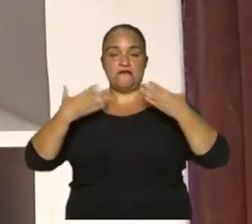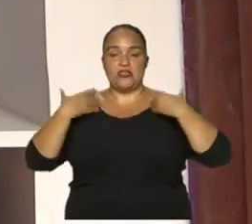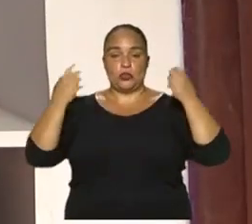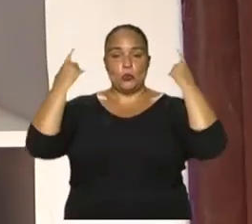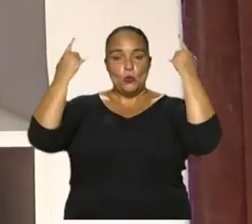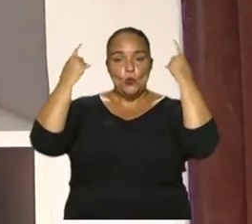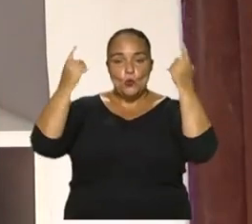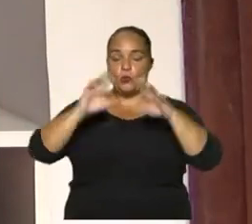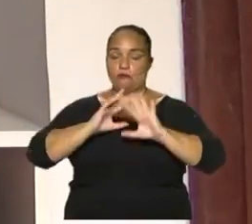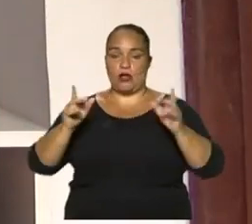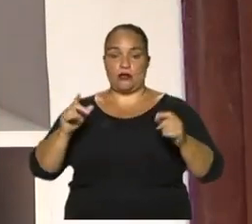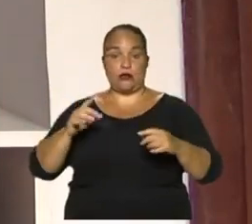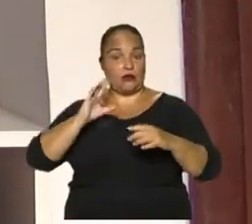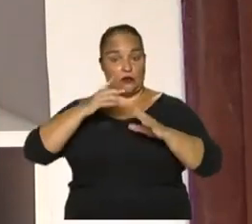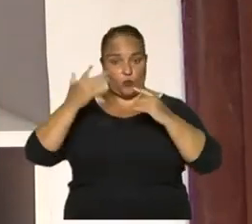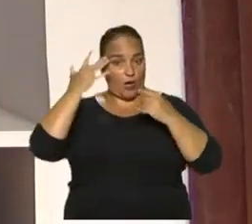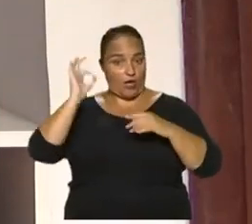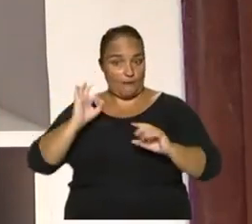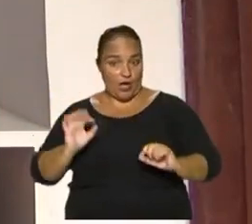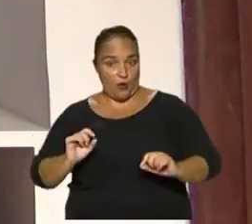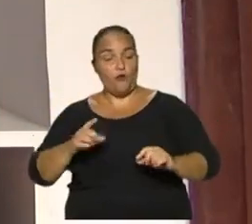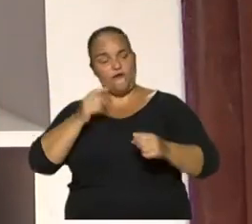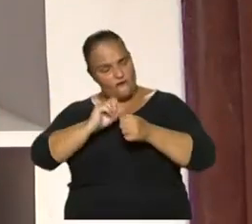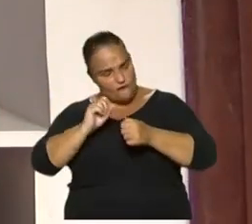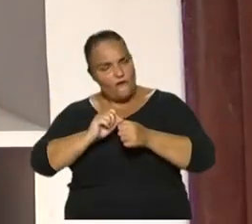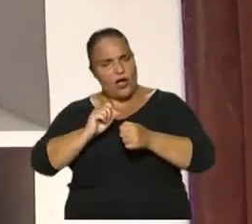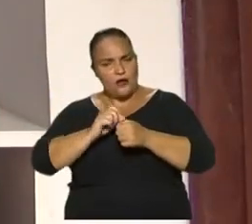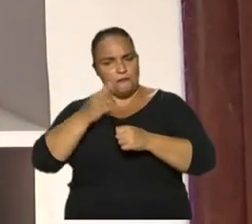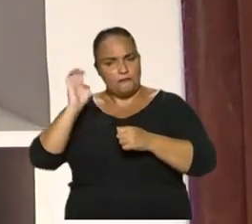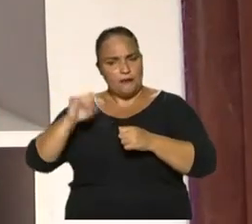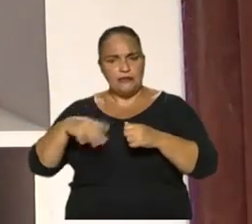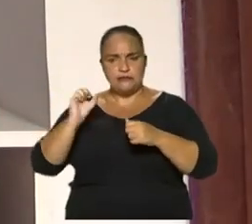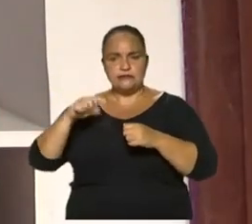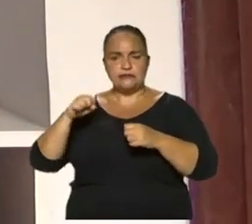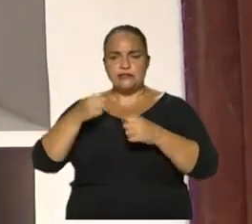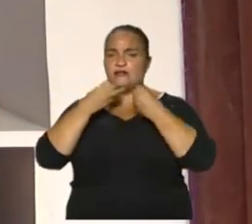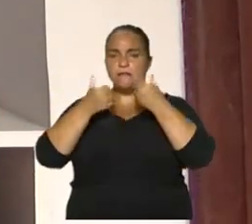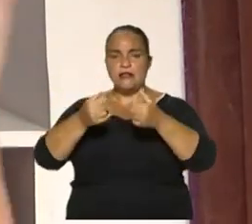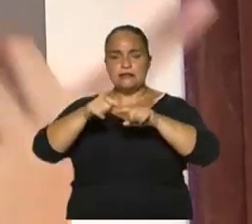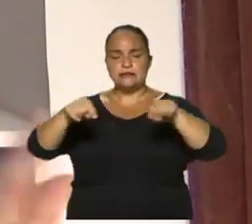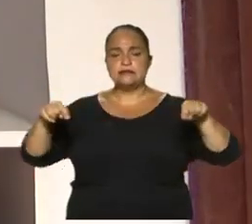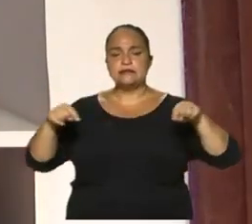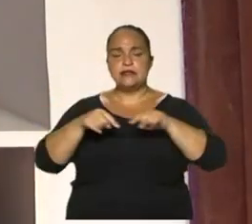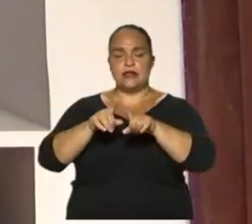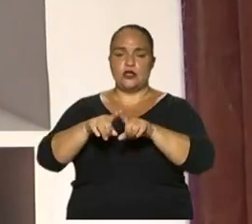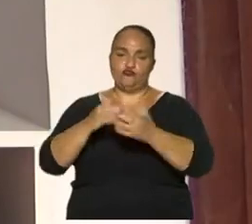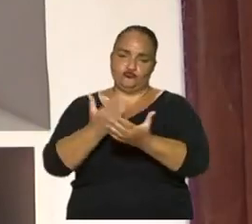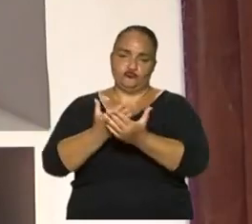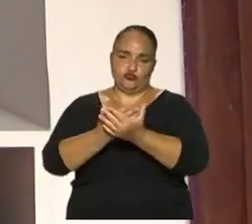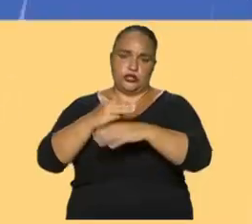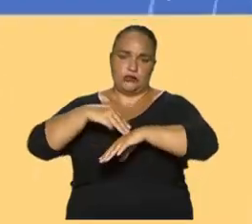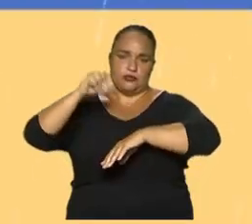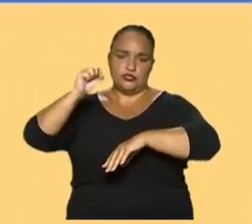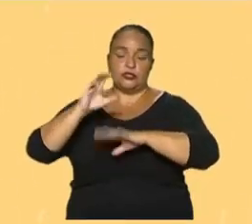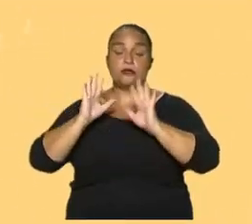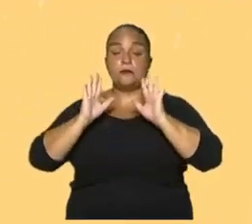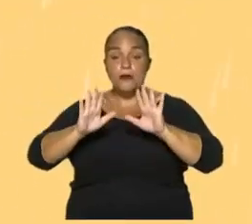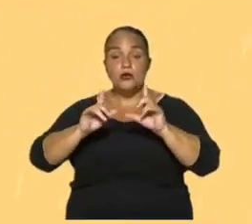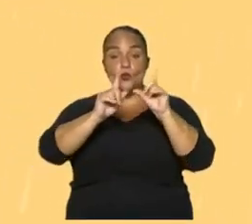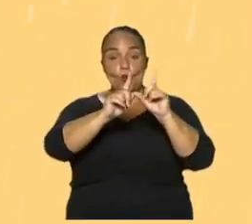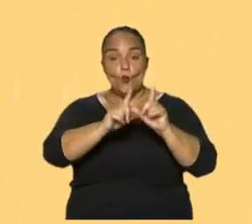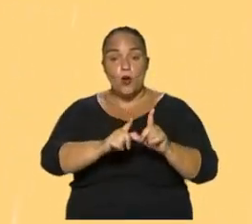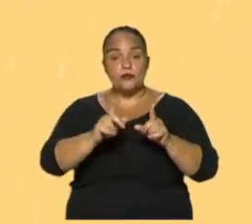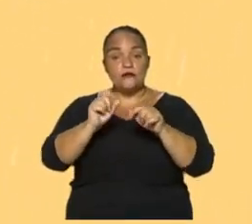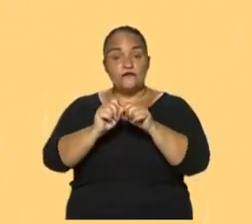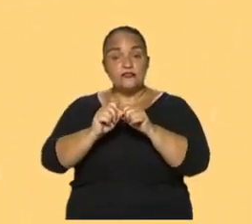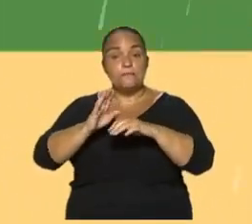assim. Não me entendam mal, eles fazem isso, fazem muito bem, faz muito bem em sala, inclusive eu estudei isso no mestrado, mas quadrinhos podem fazer